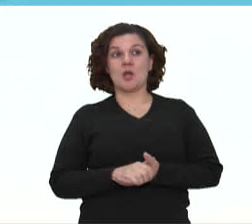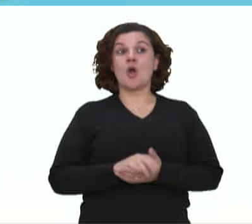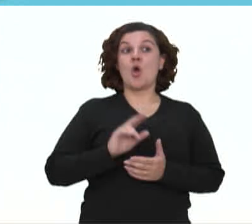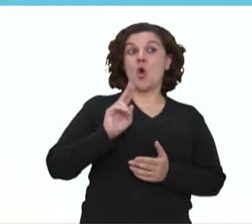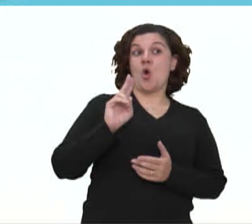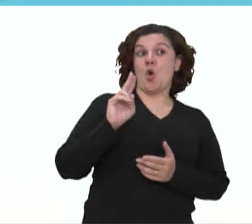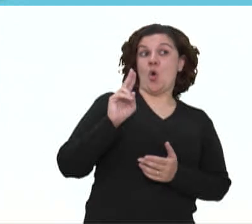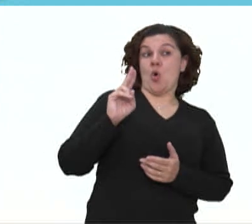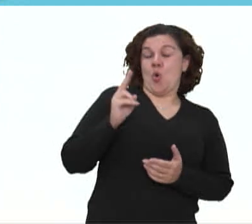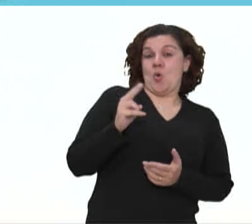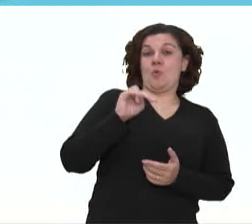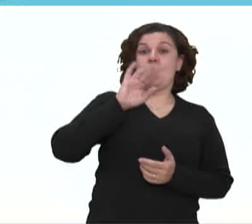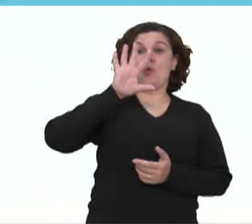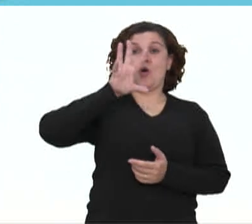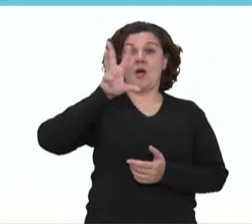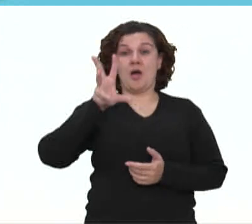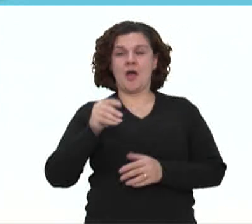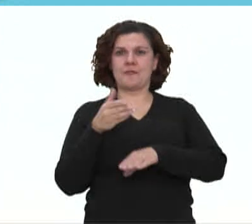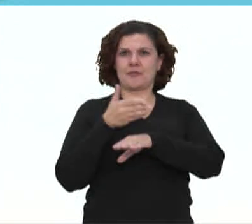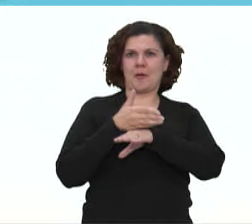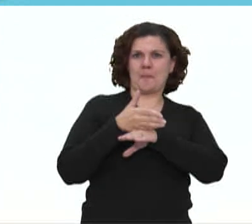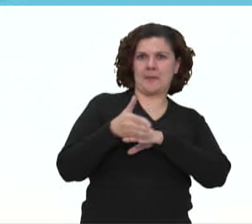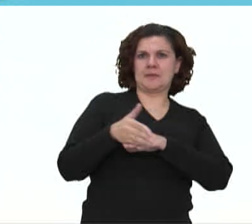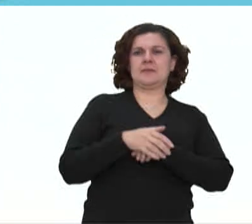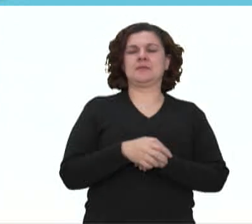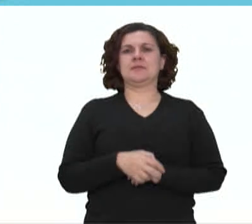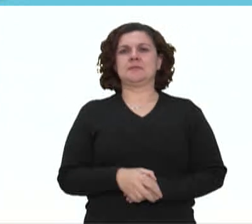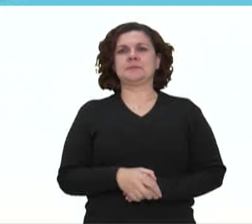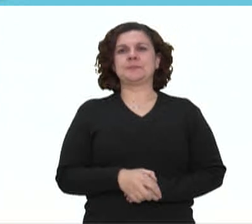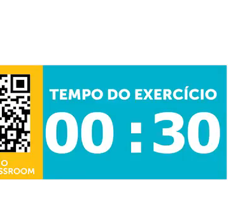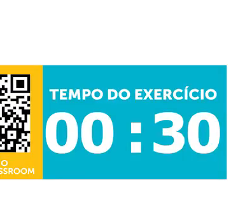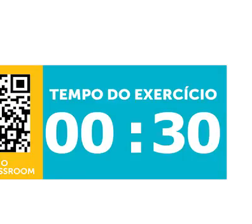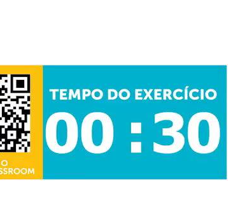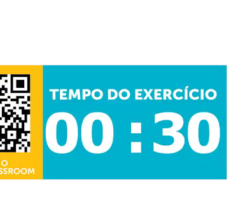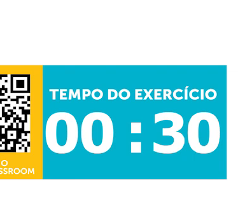branca ou saariana? Dá uma pensadinha aí, vamos ver.